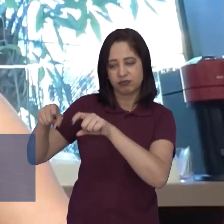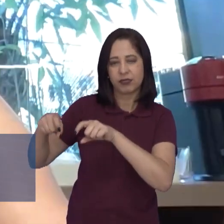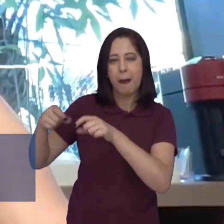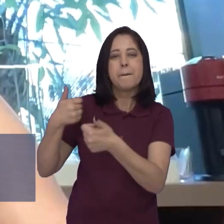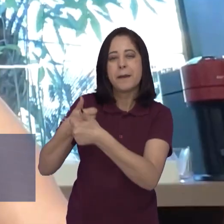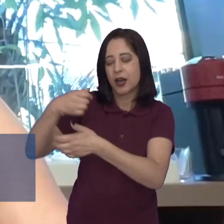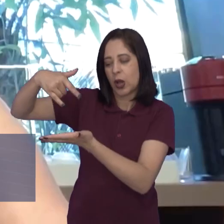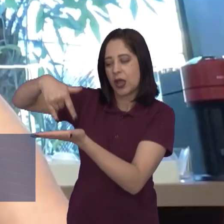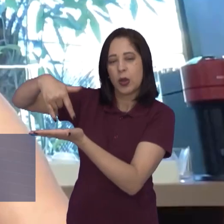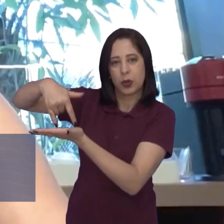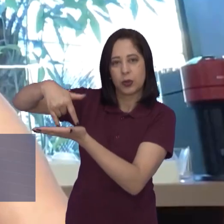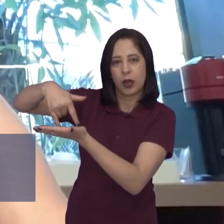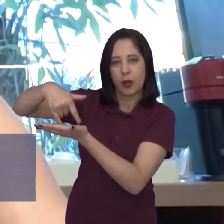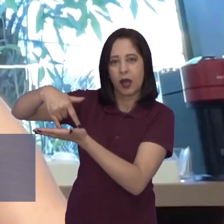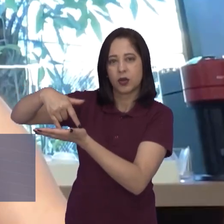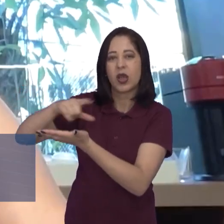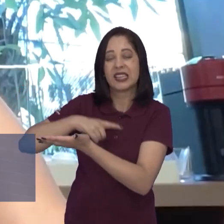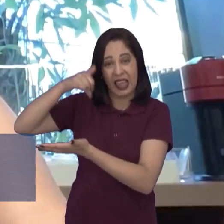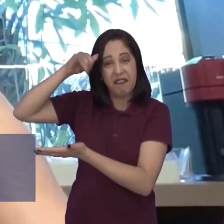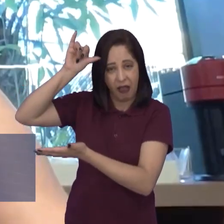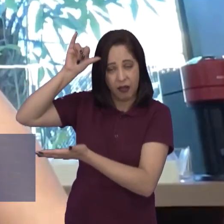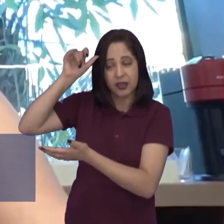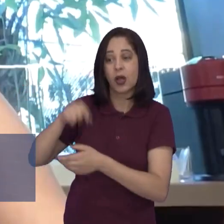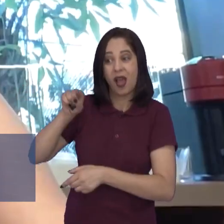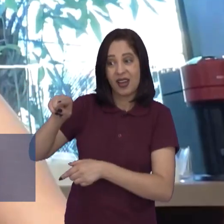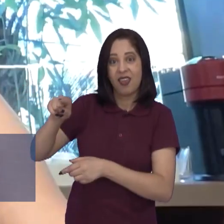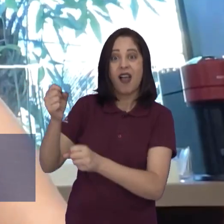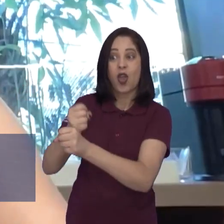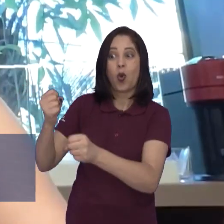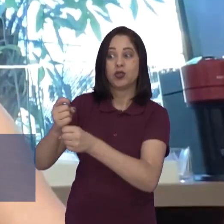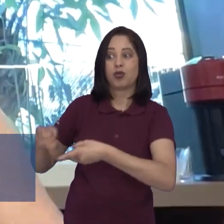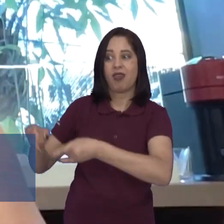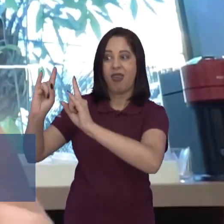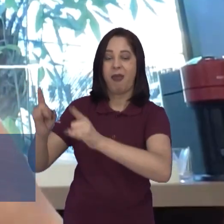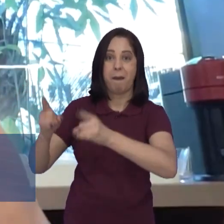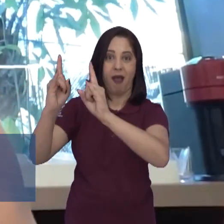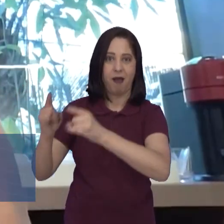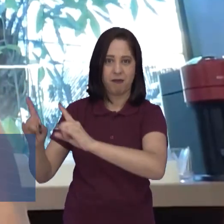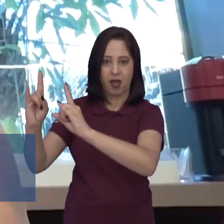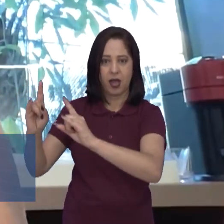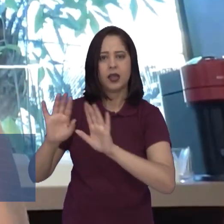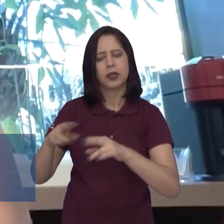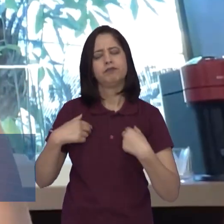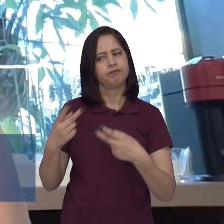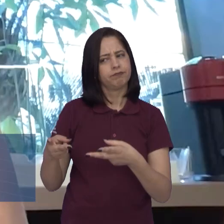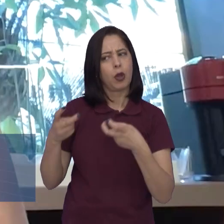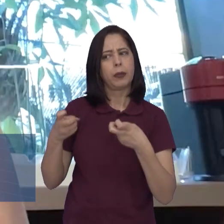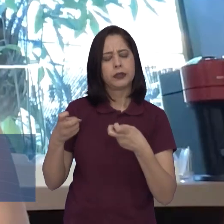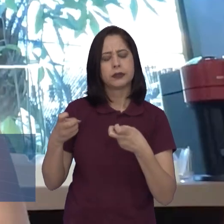grande crescimento ainda aqui na região. Então, eu vejo que a gente tem um ambiente muito